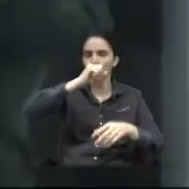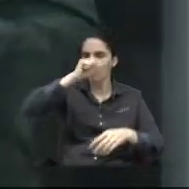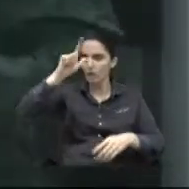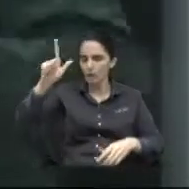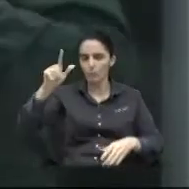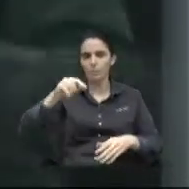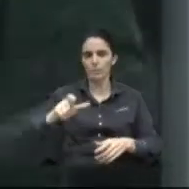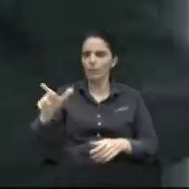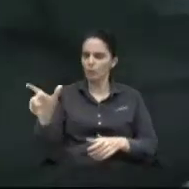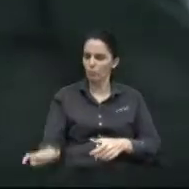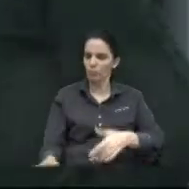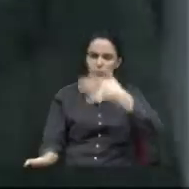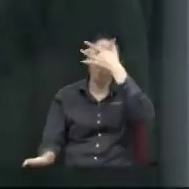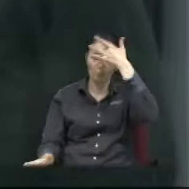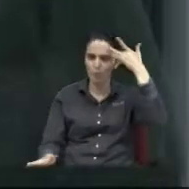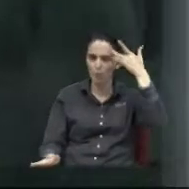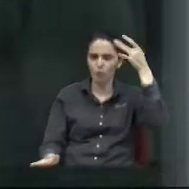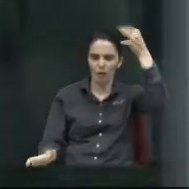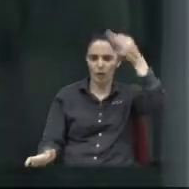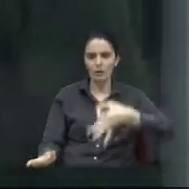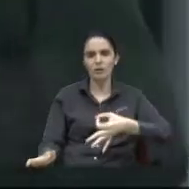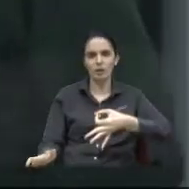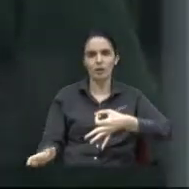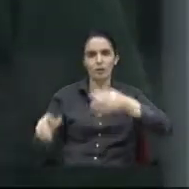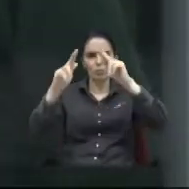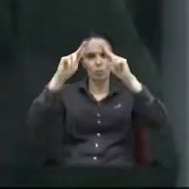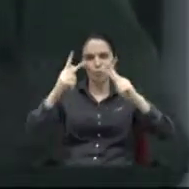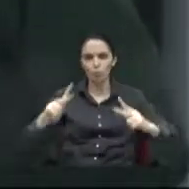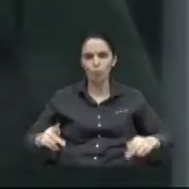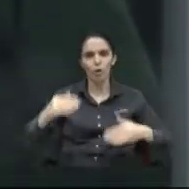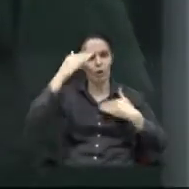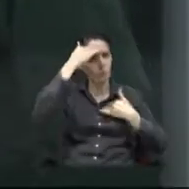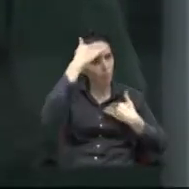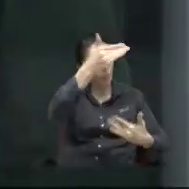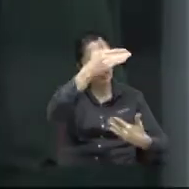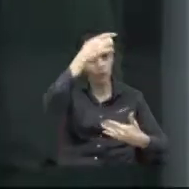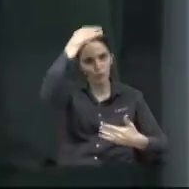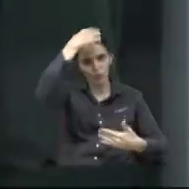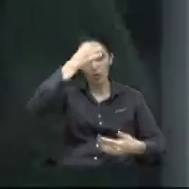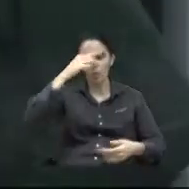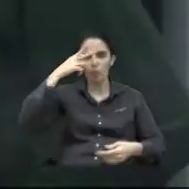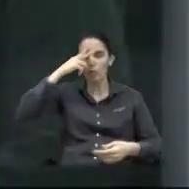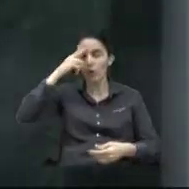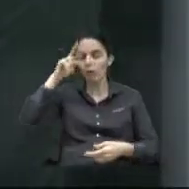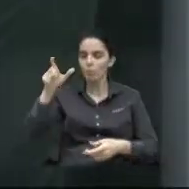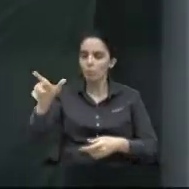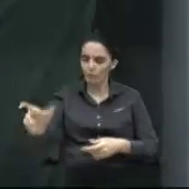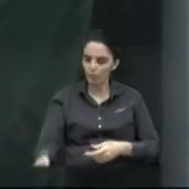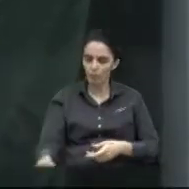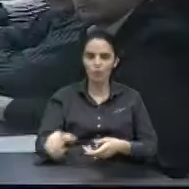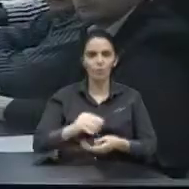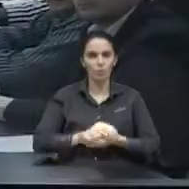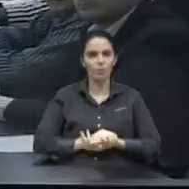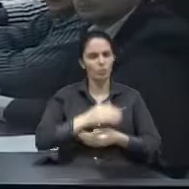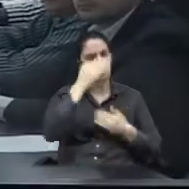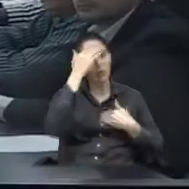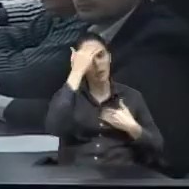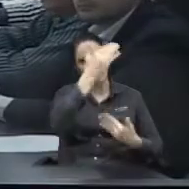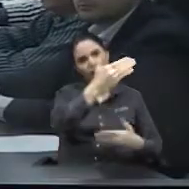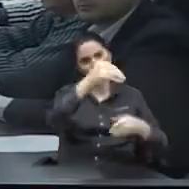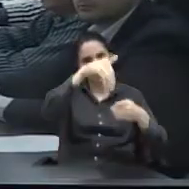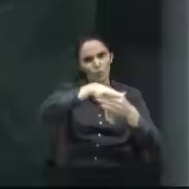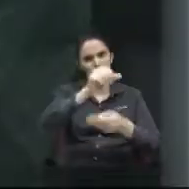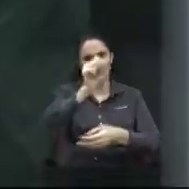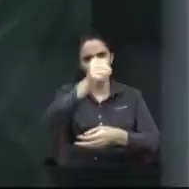de caráter, de honra e tão honrado. Obrigado, doutor Rafael, de lembrar do doutor Romalino. Muito obrigado. Vou votar